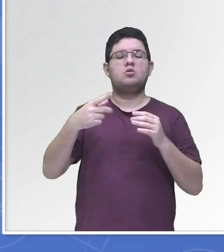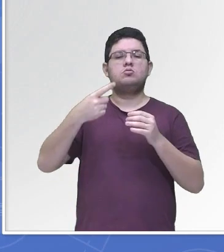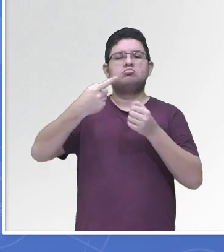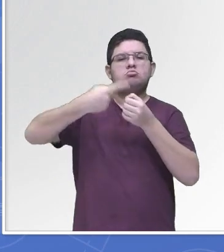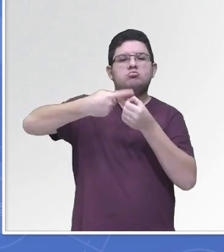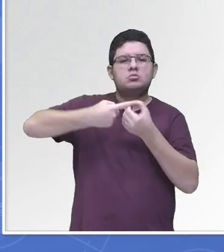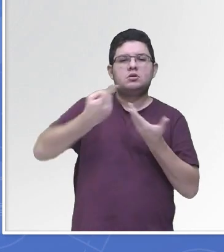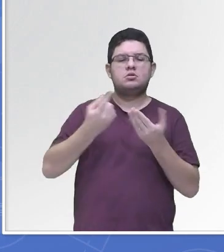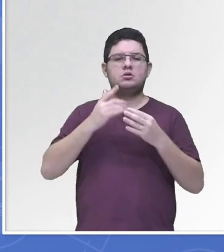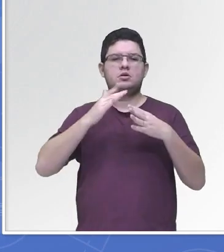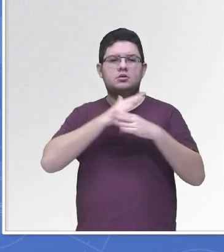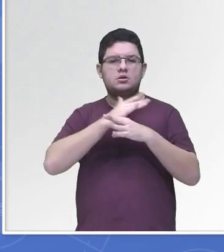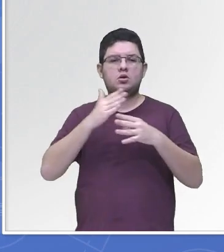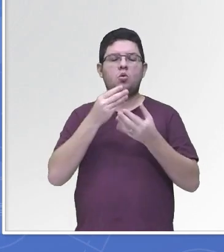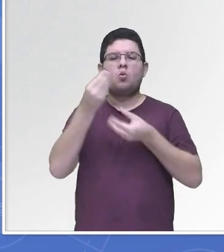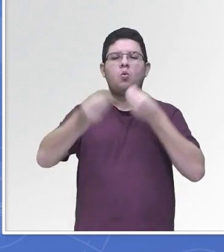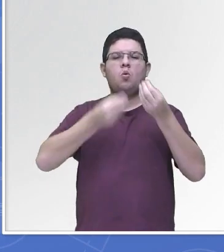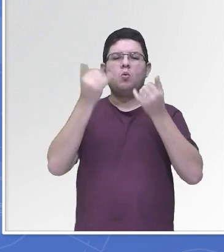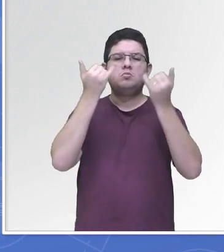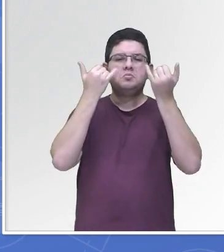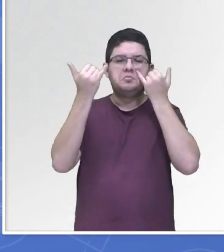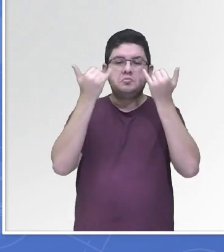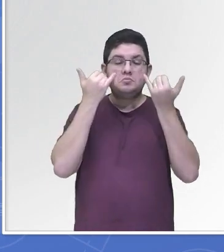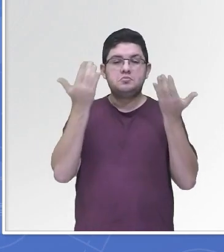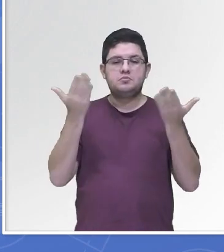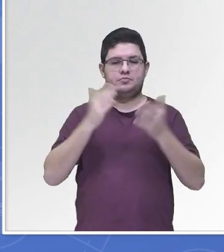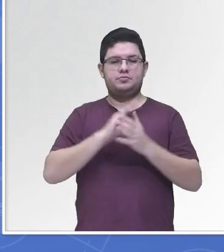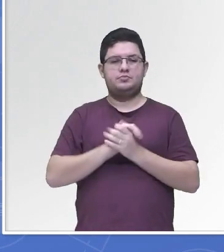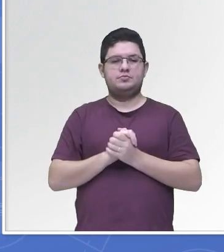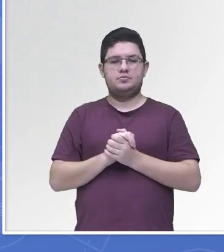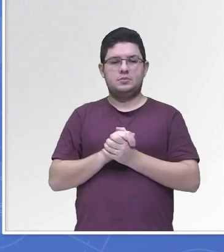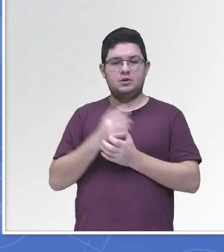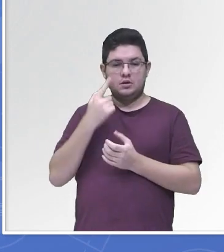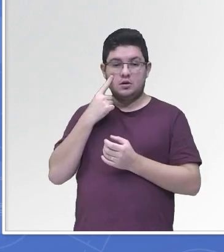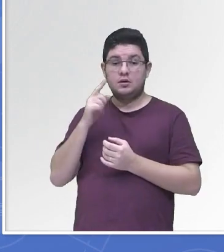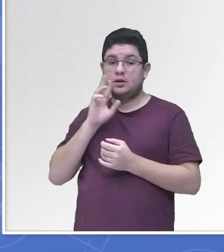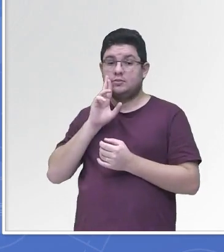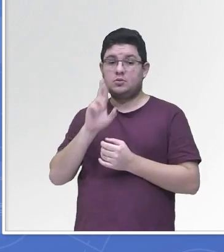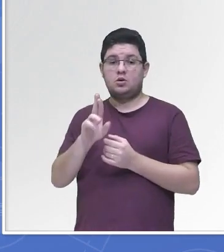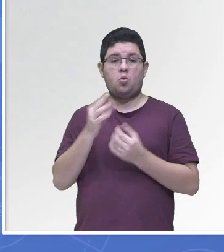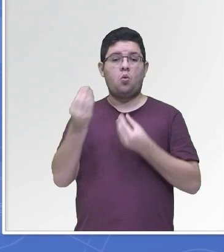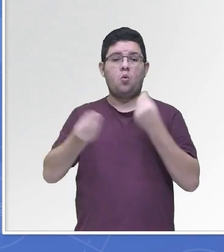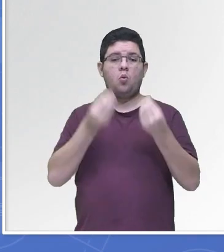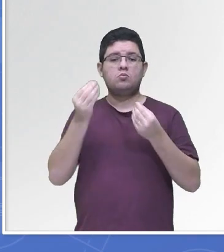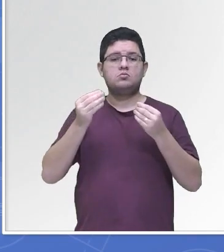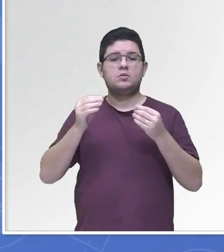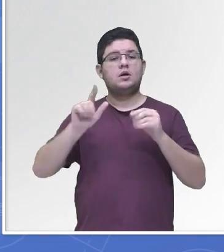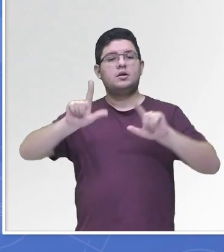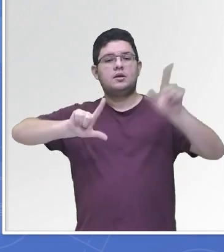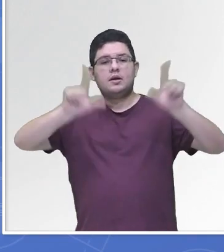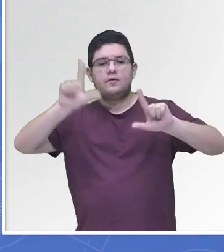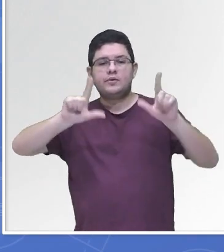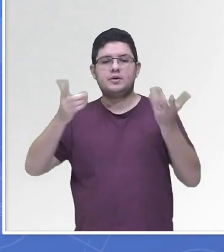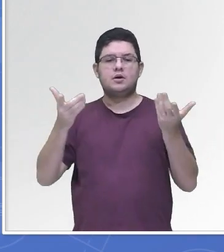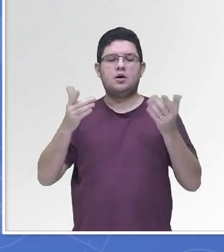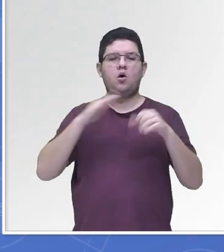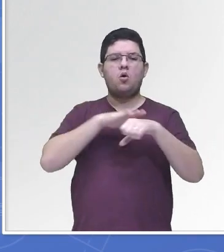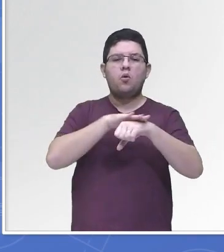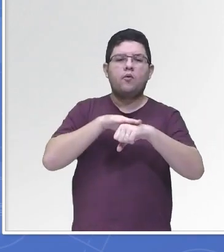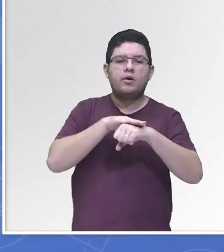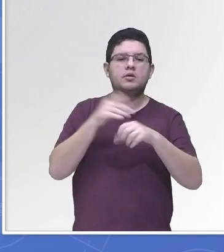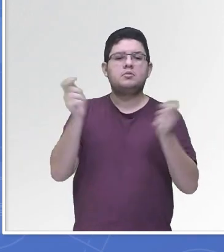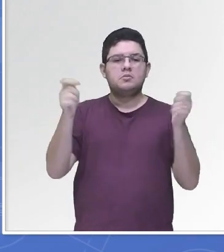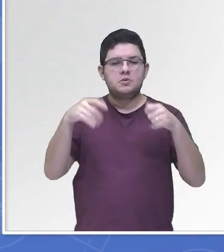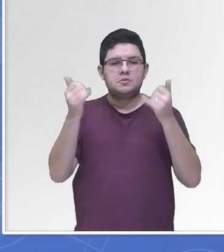tem colocado muitas respostas aí, olha só. Falaram através da TV, através de conversas, o Wagner